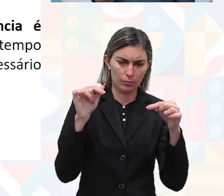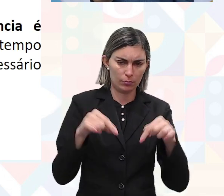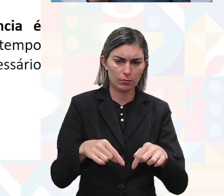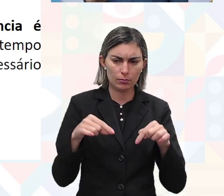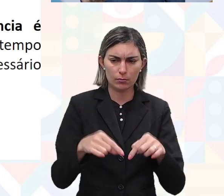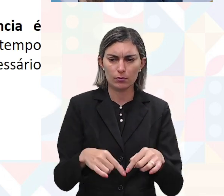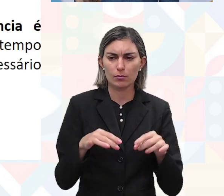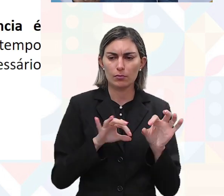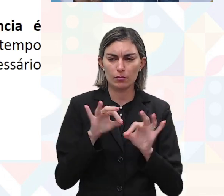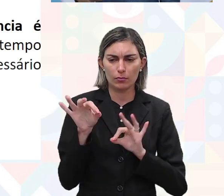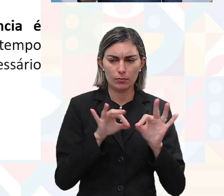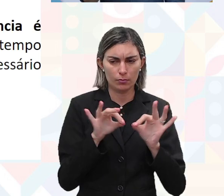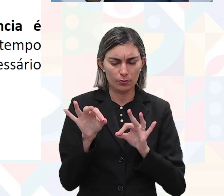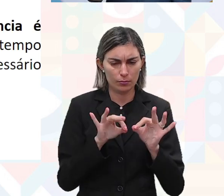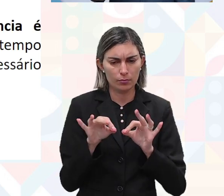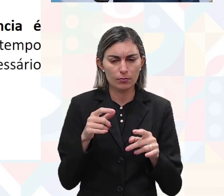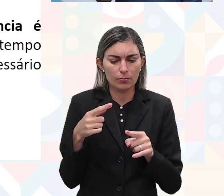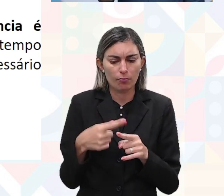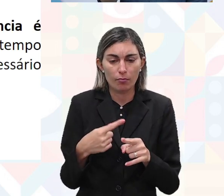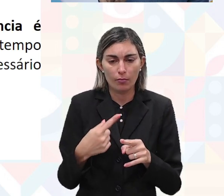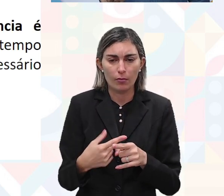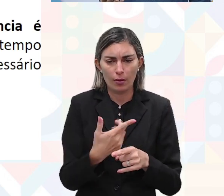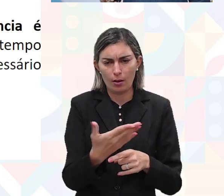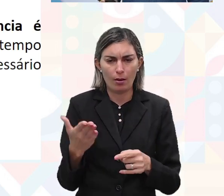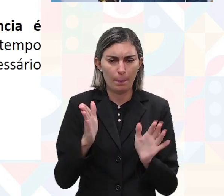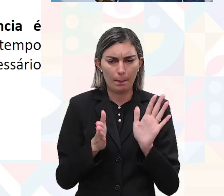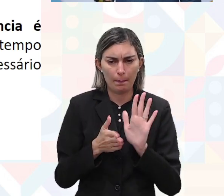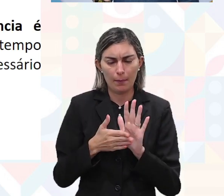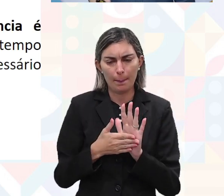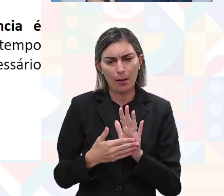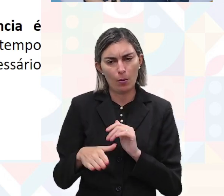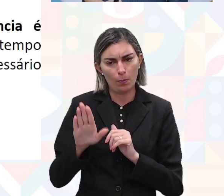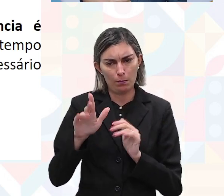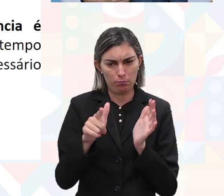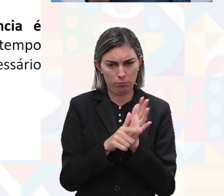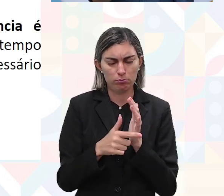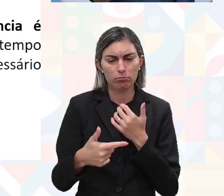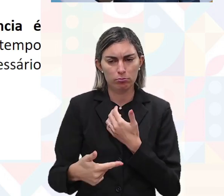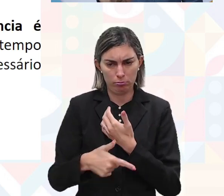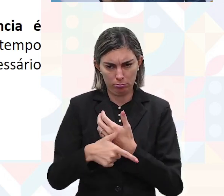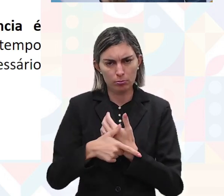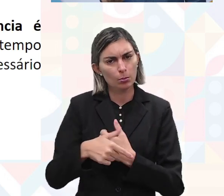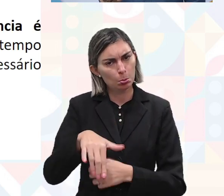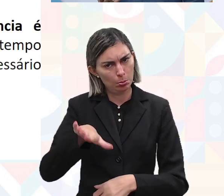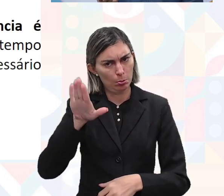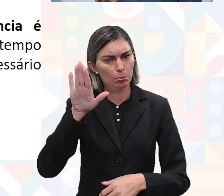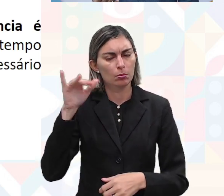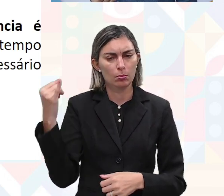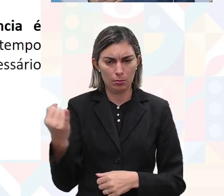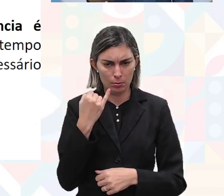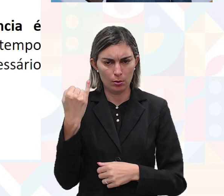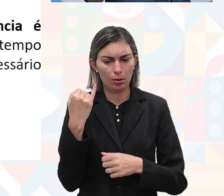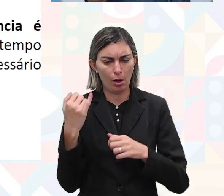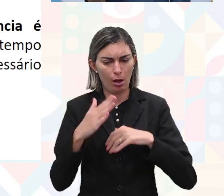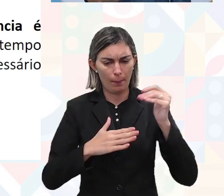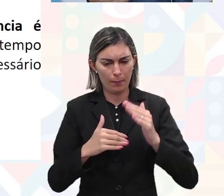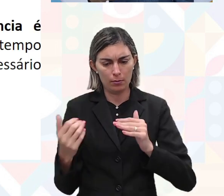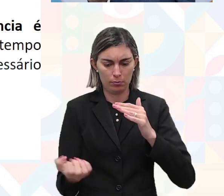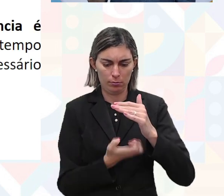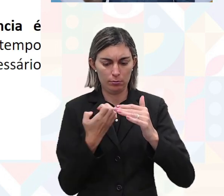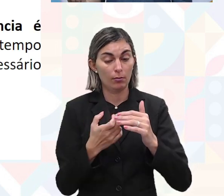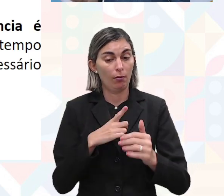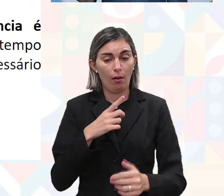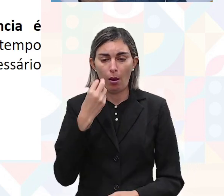ambidestria organizacional, porque ela assume um papel relevante e significa a capacidade de uma empresa tem